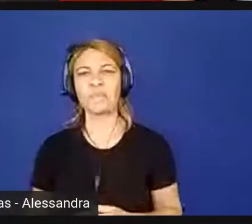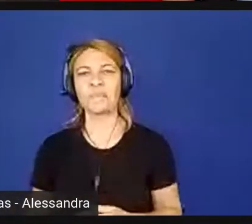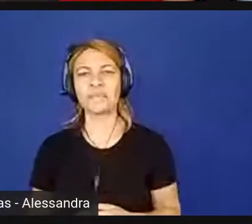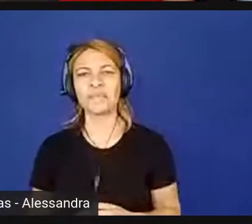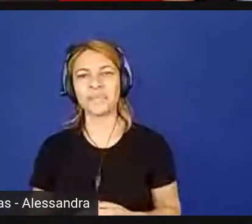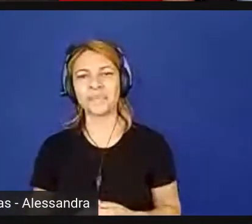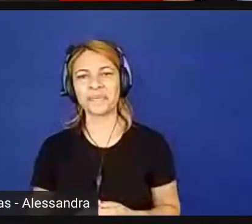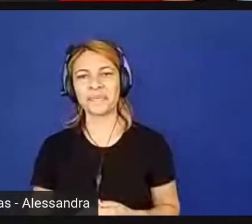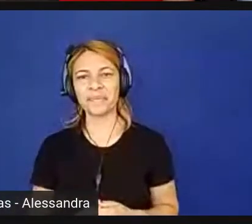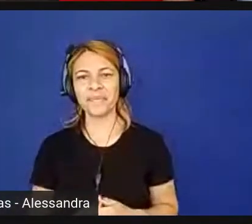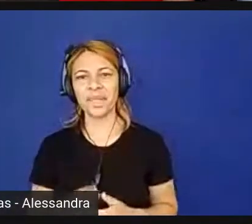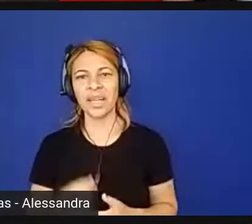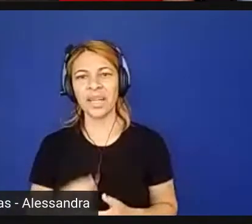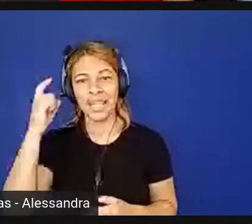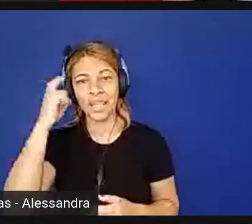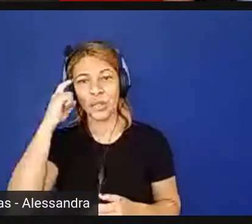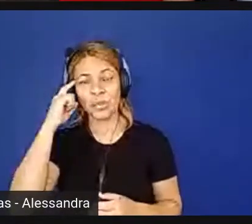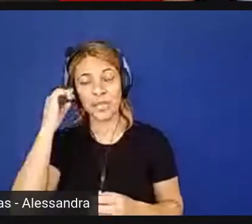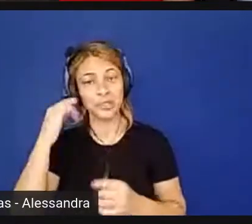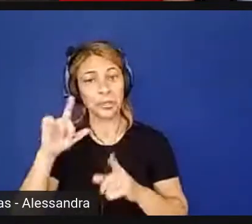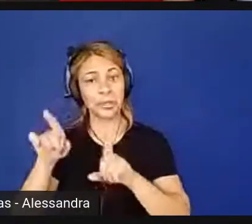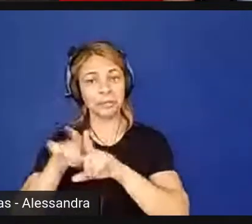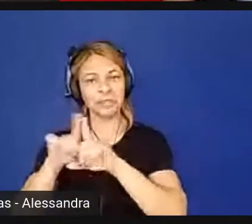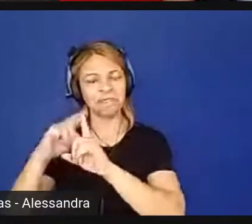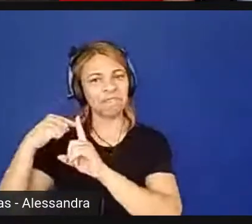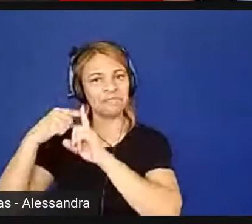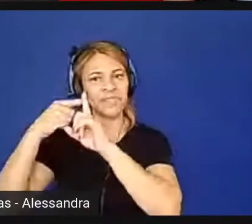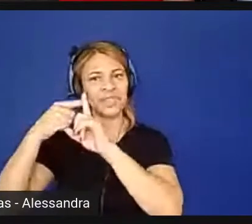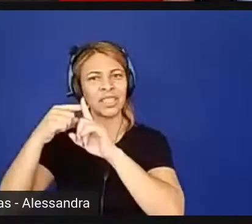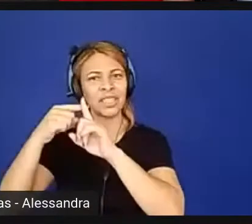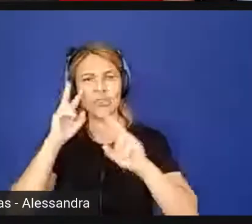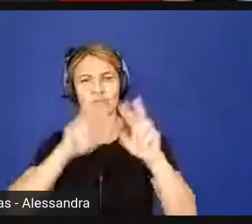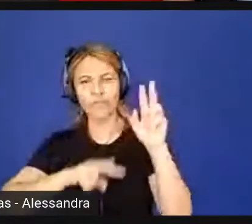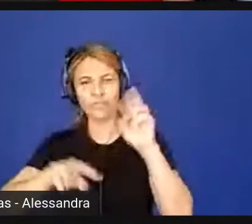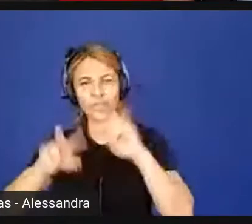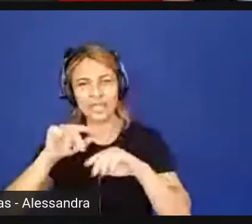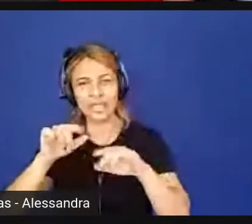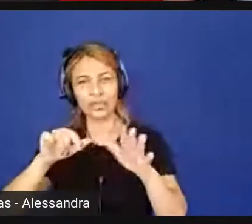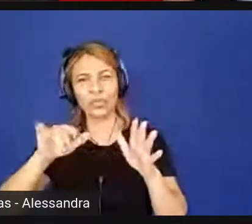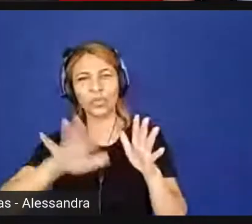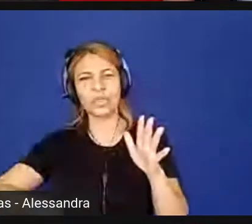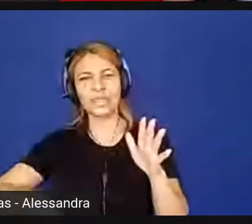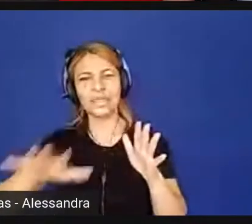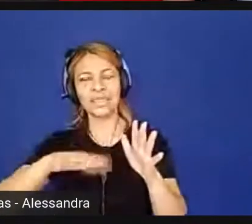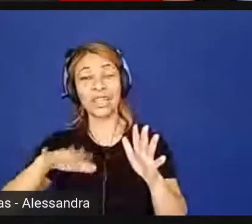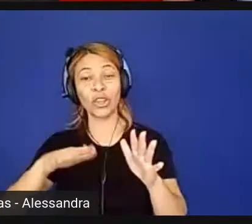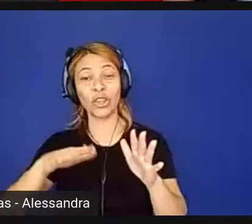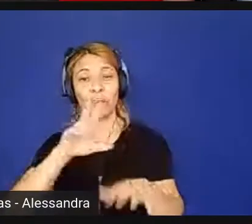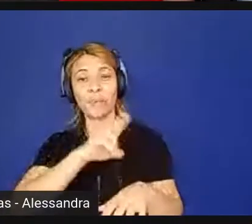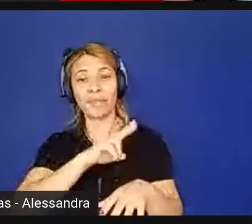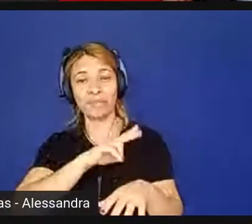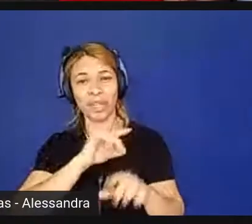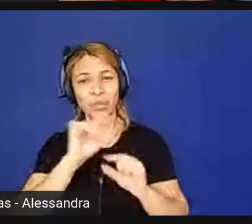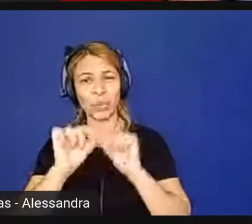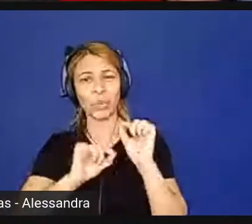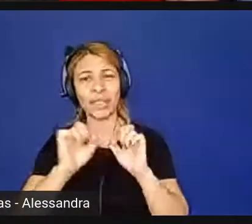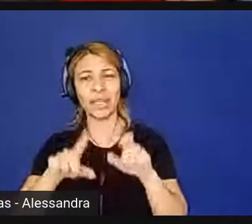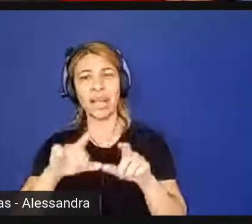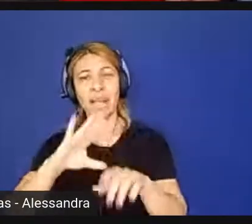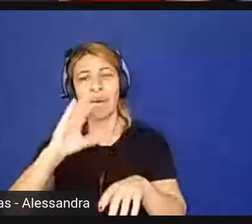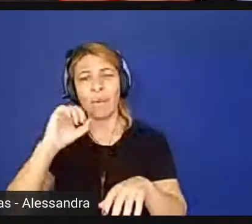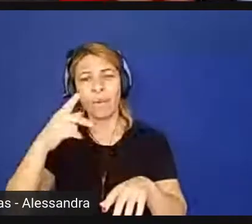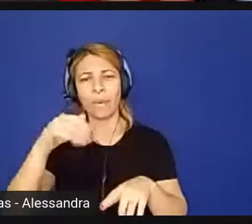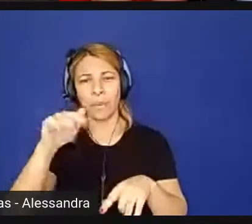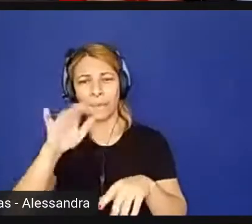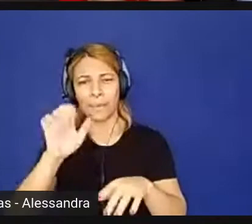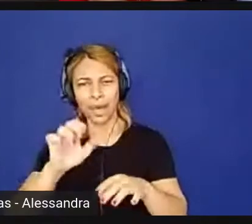Eu penso o seguinte, eu sou otimista também, eu vejo ainda um óbice até no setor privado. Qual é o óbice? O compliance ele agrega muito valor à